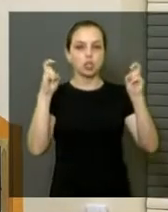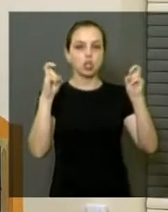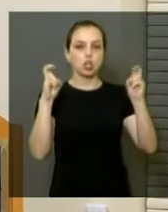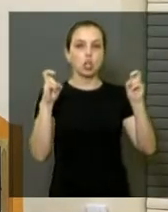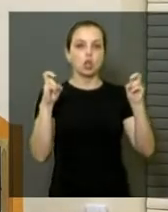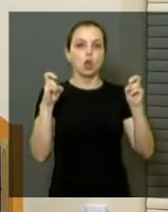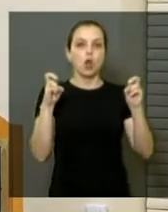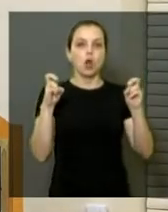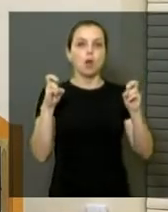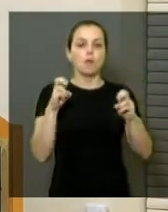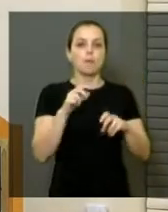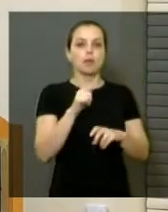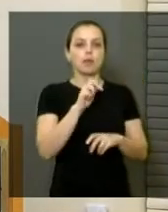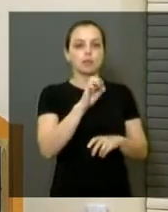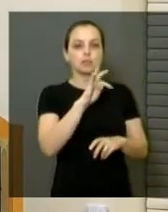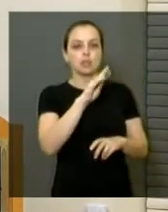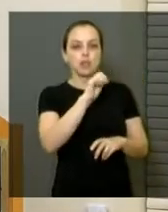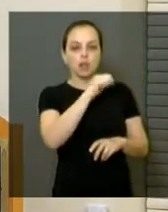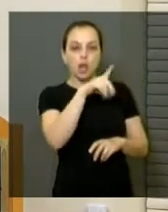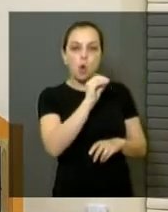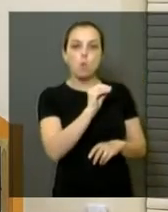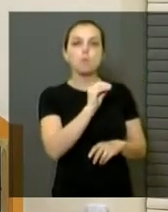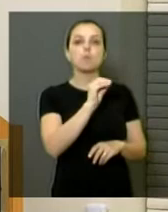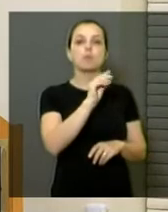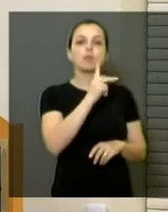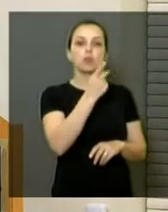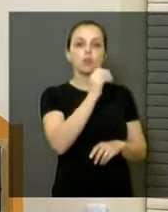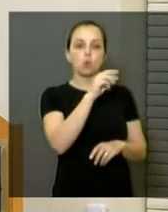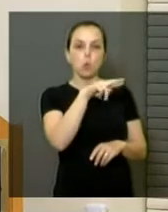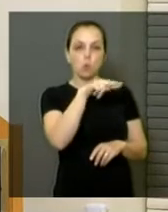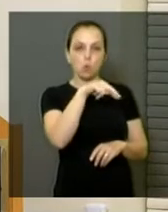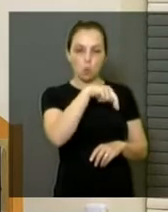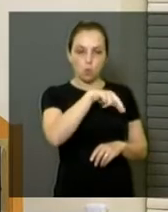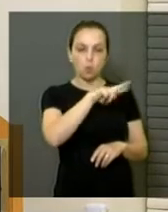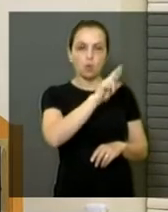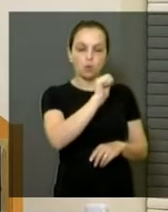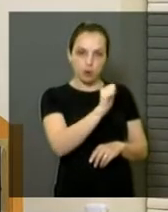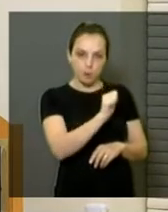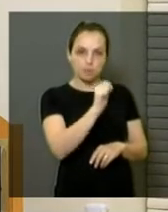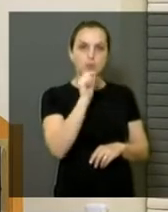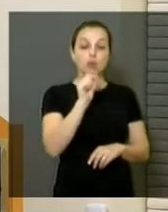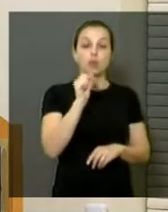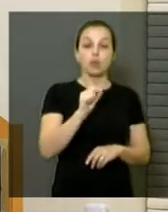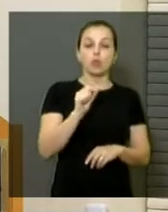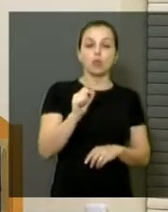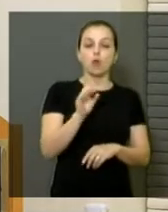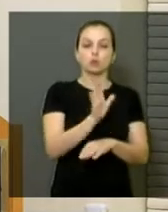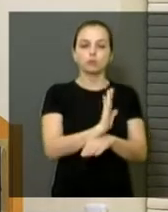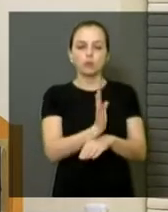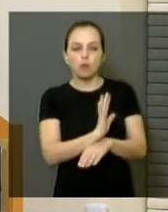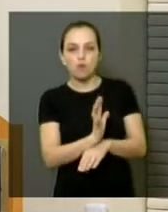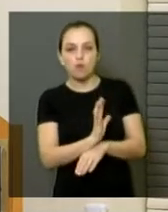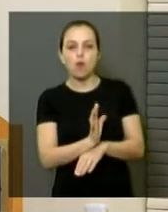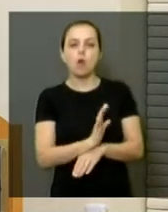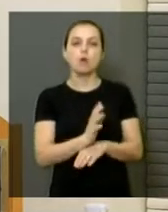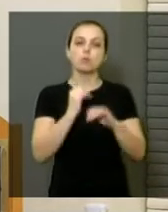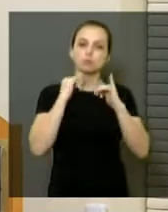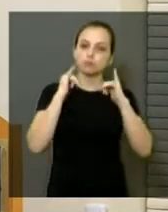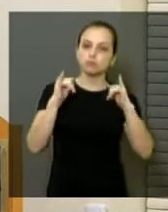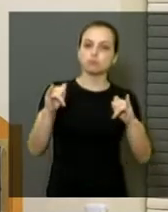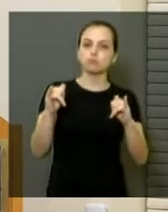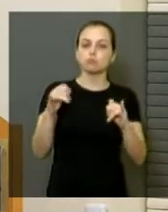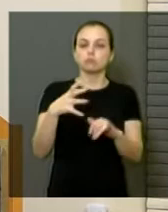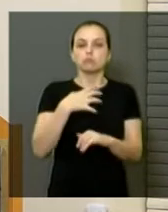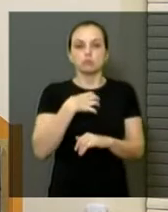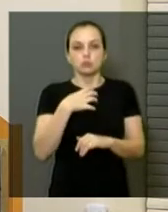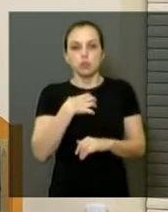Honra, que é um filme que trata um filme americano que trata sobre uma